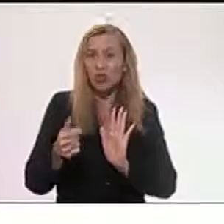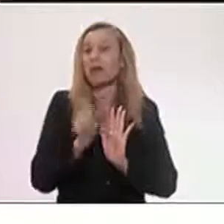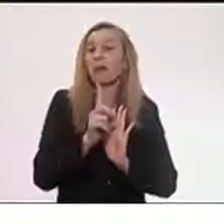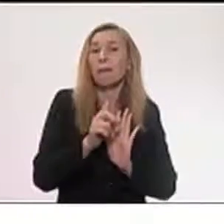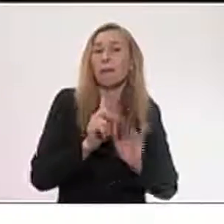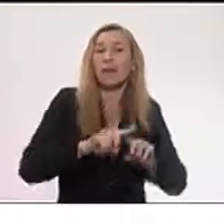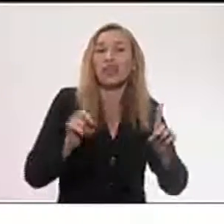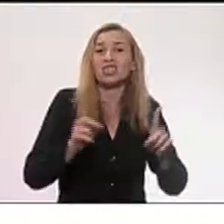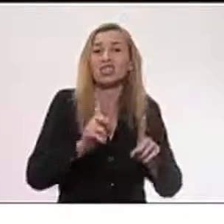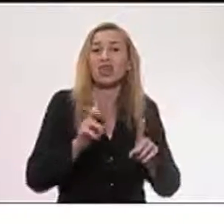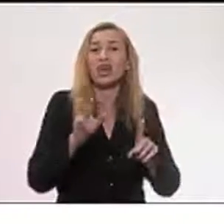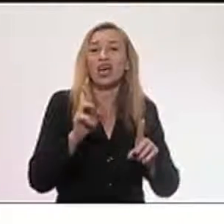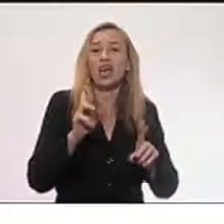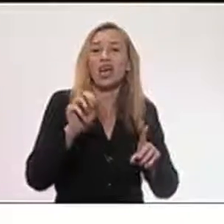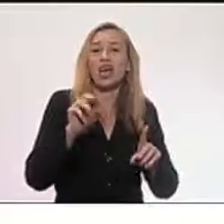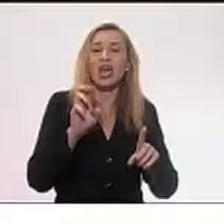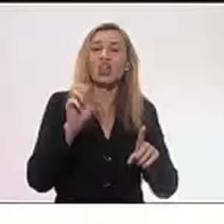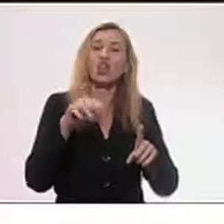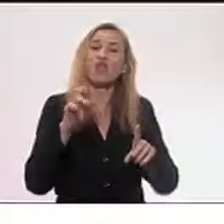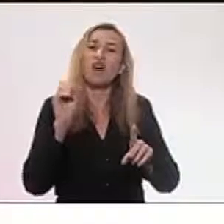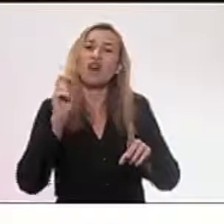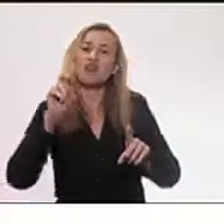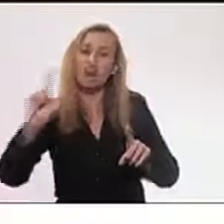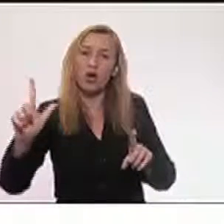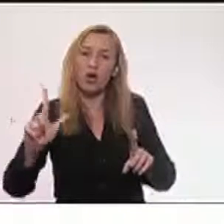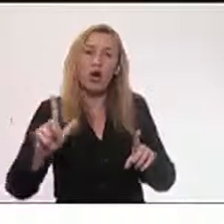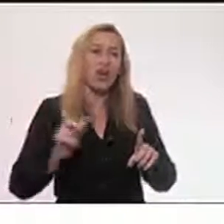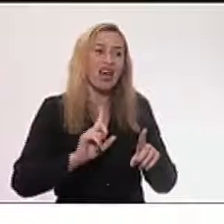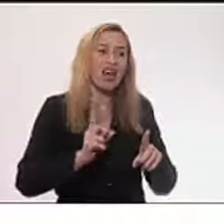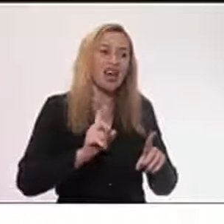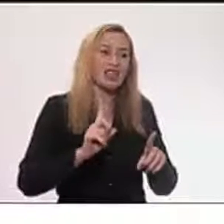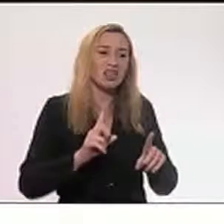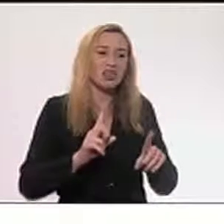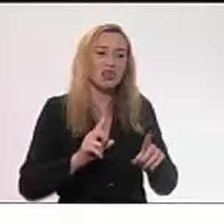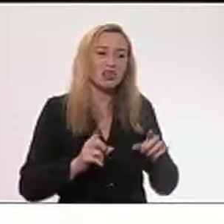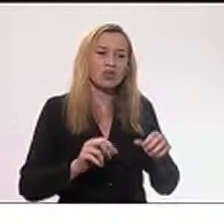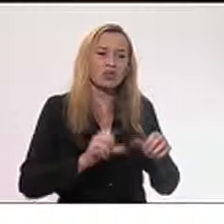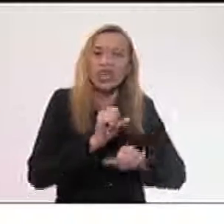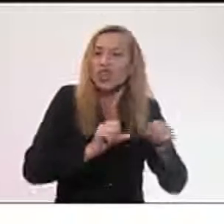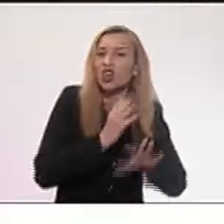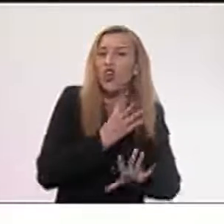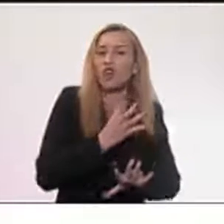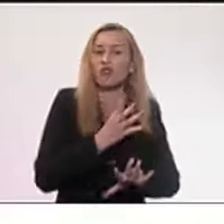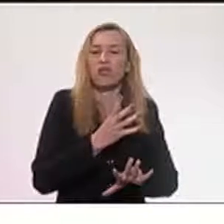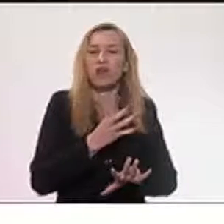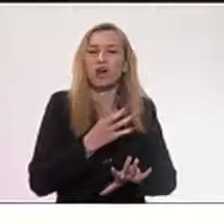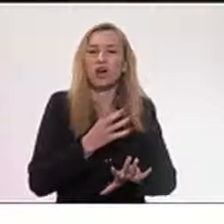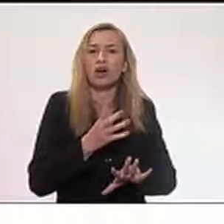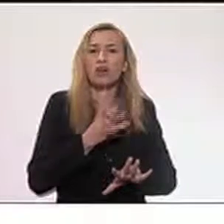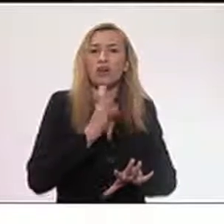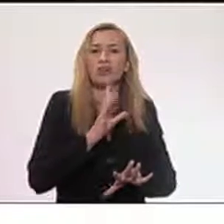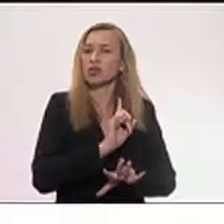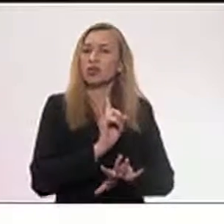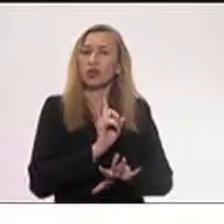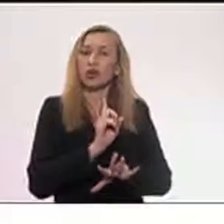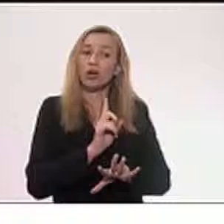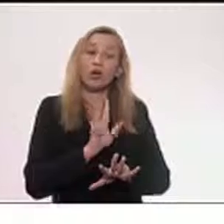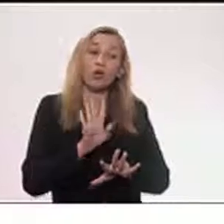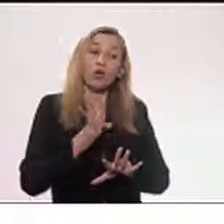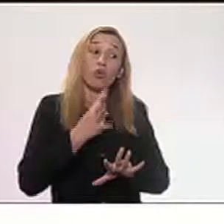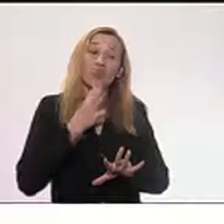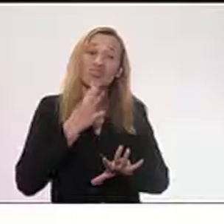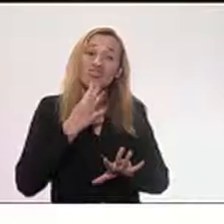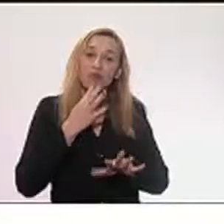não é renovável, está fadado a não se perpetuar como fonte de riqueza, mas o conhecimento não. O conhecimento